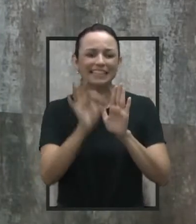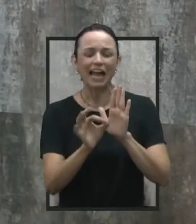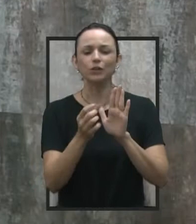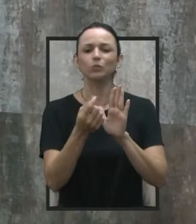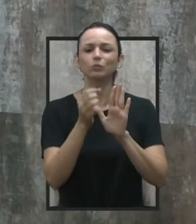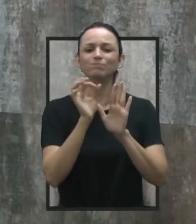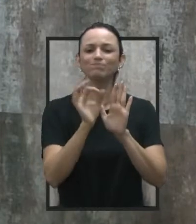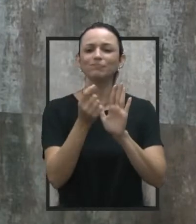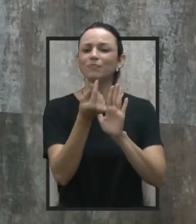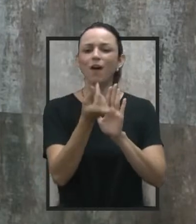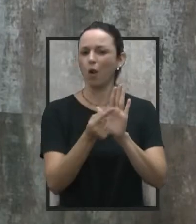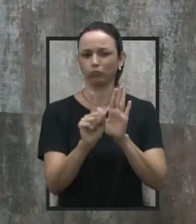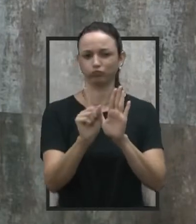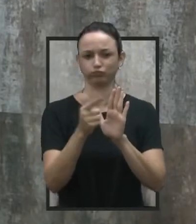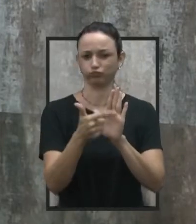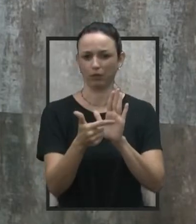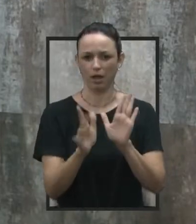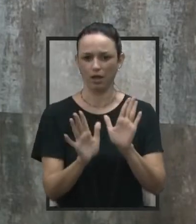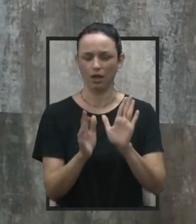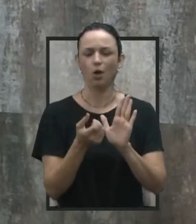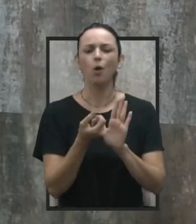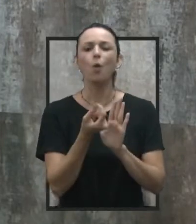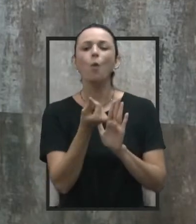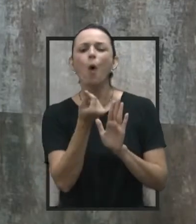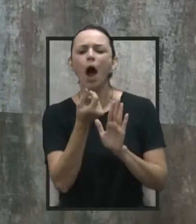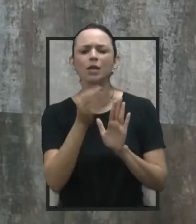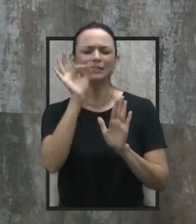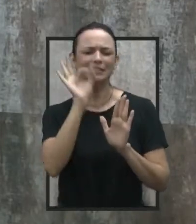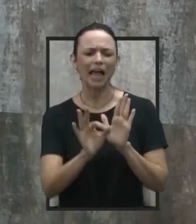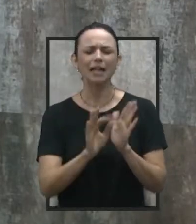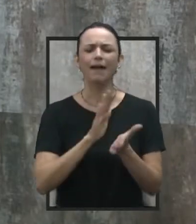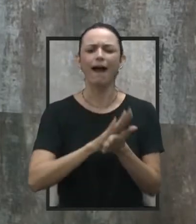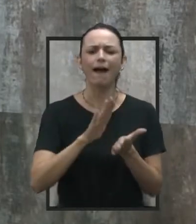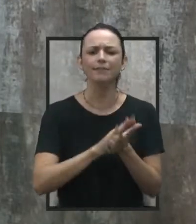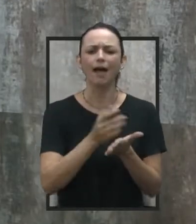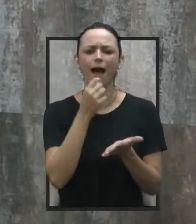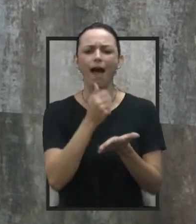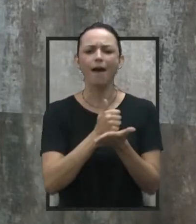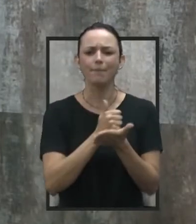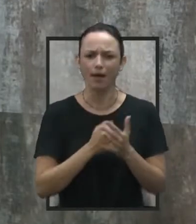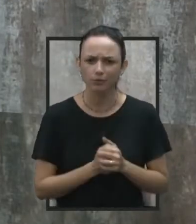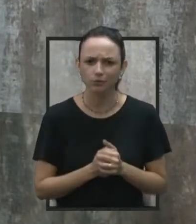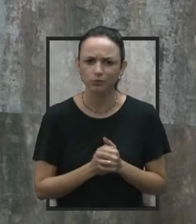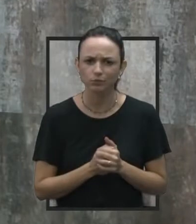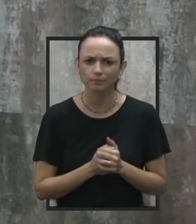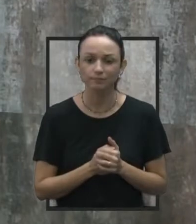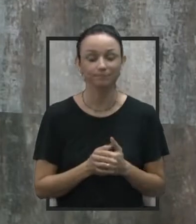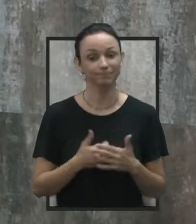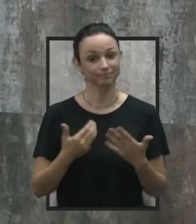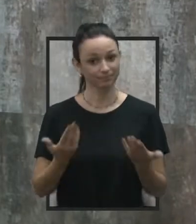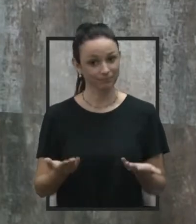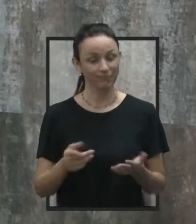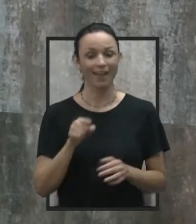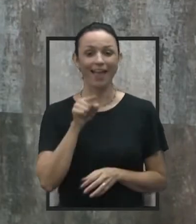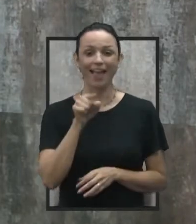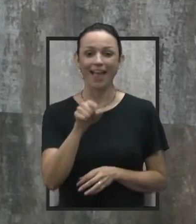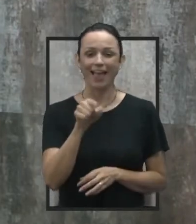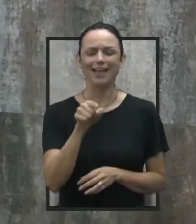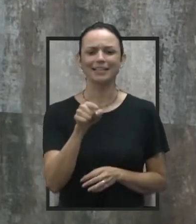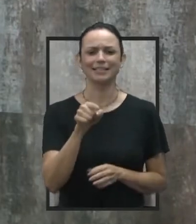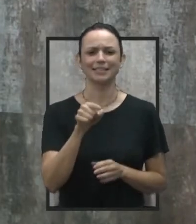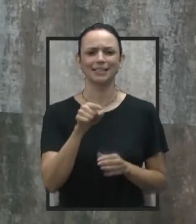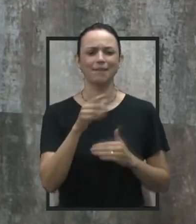Olha, por exemplo, quanto será gasto especificamente com medicamentos? Esse